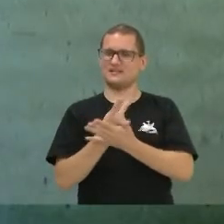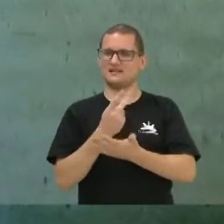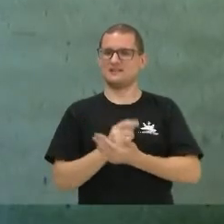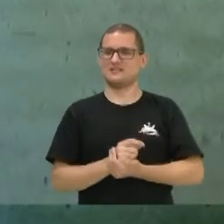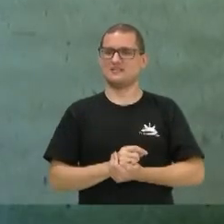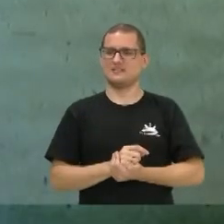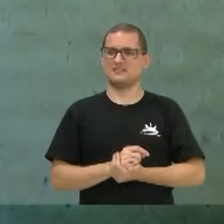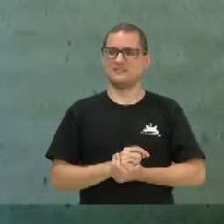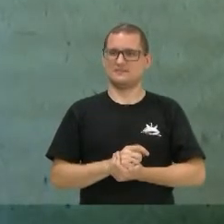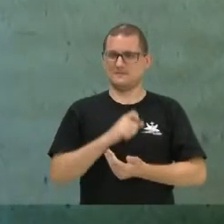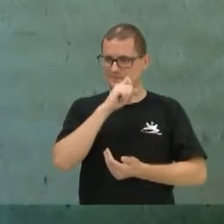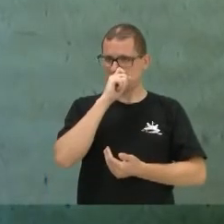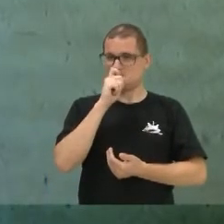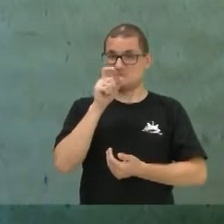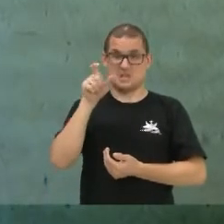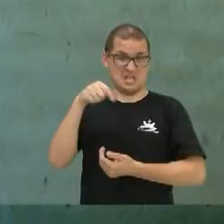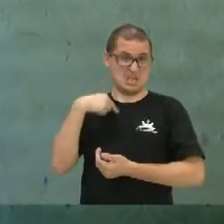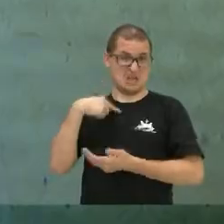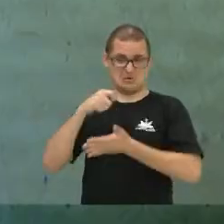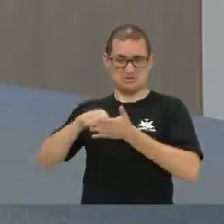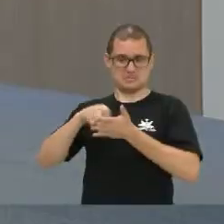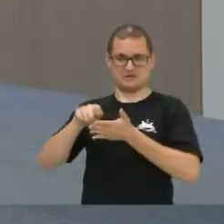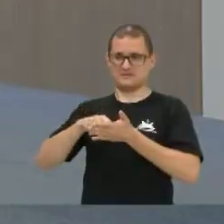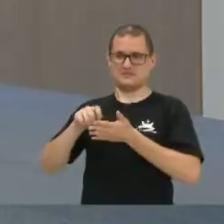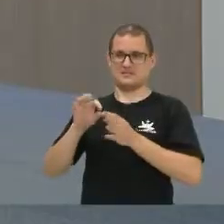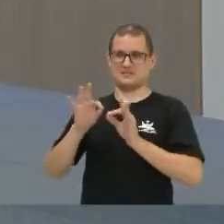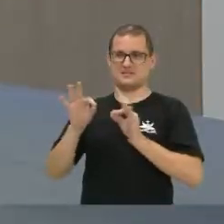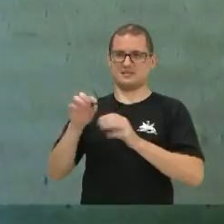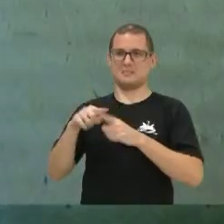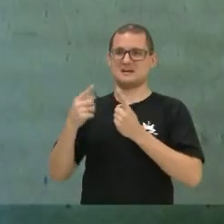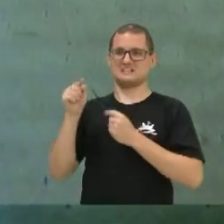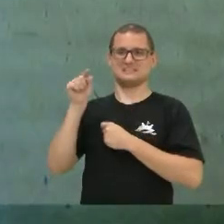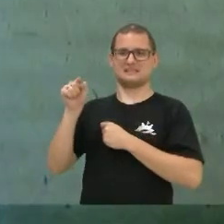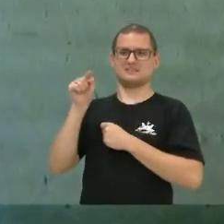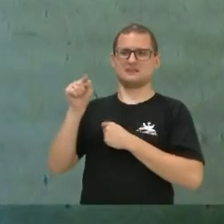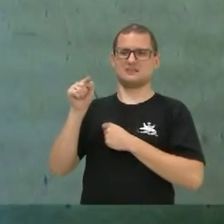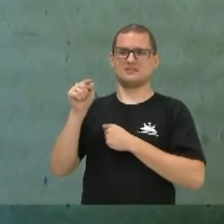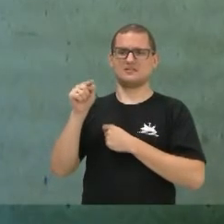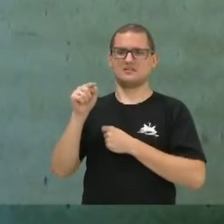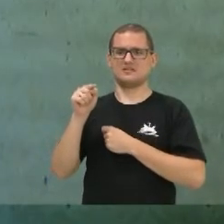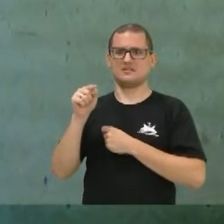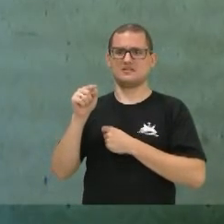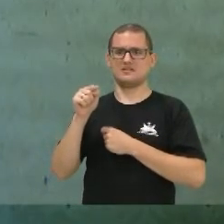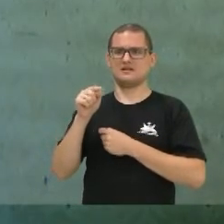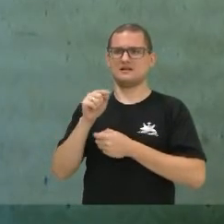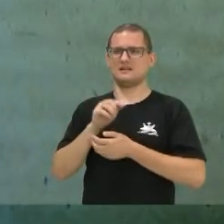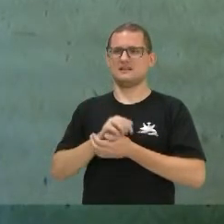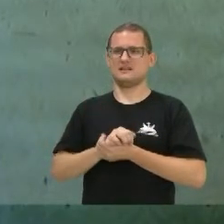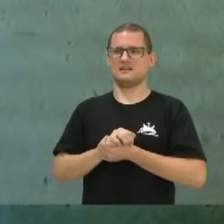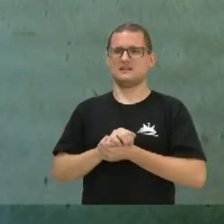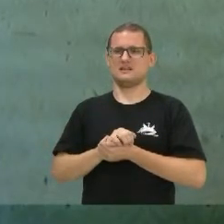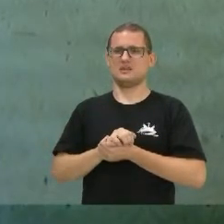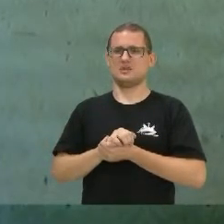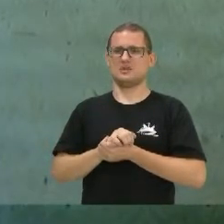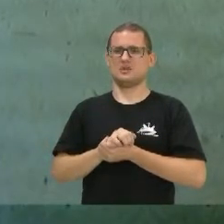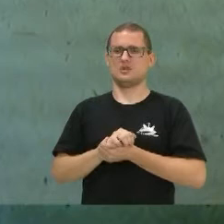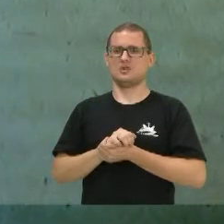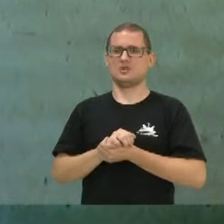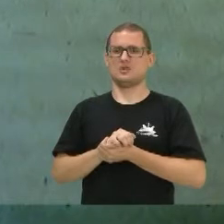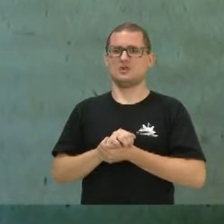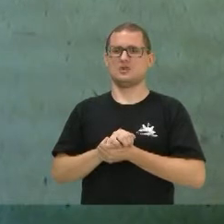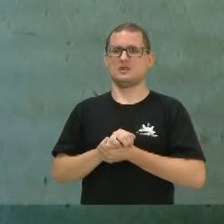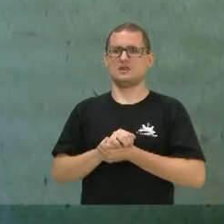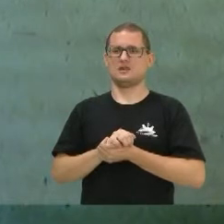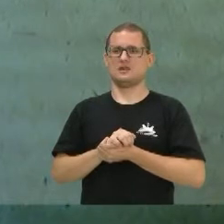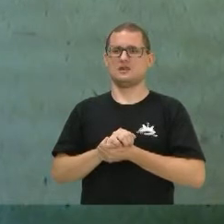esse aqui não foi eu quando eu erro é mais aqui olha aqui só para o devido a vindo